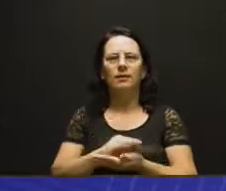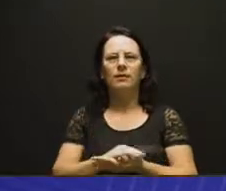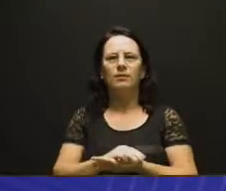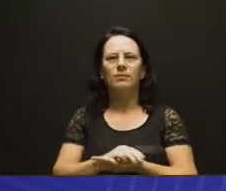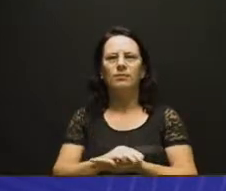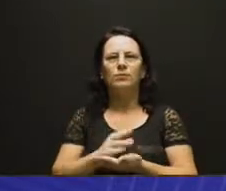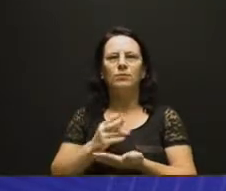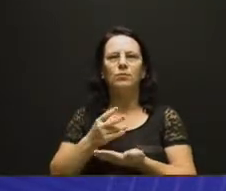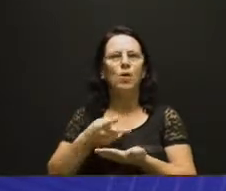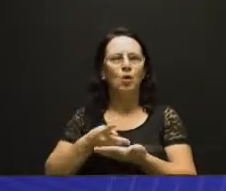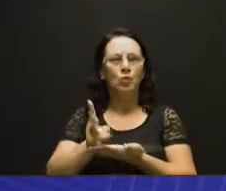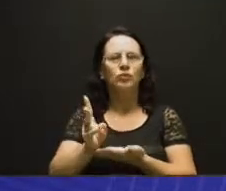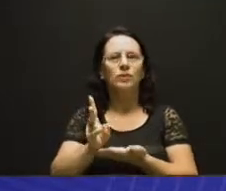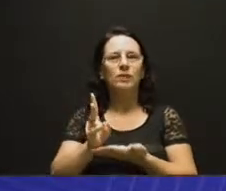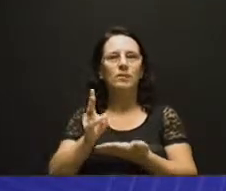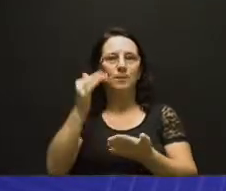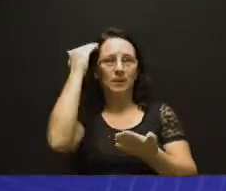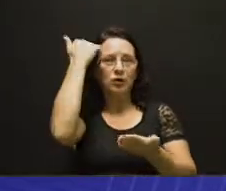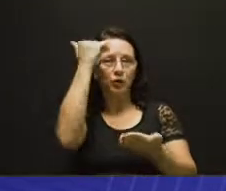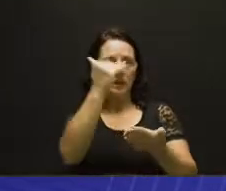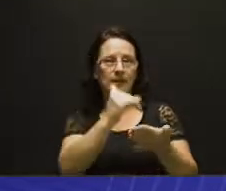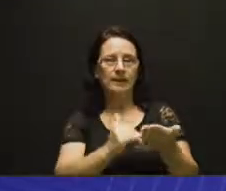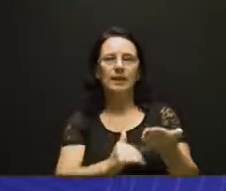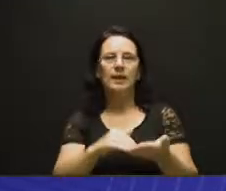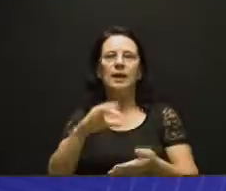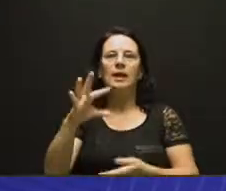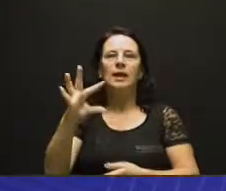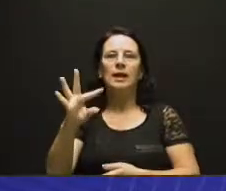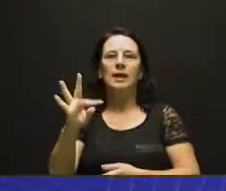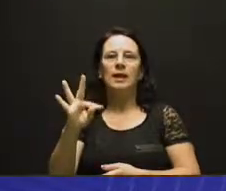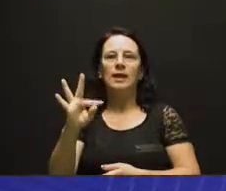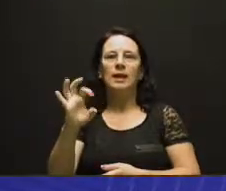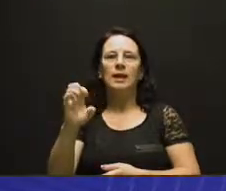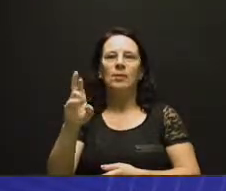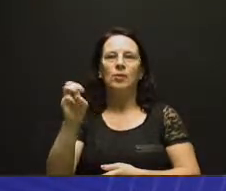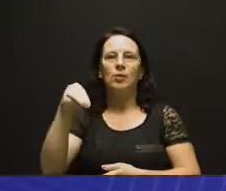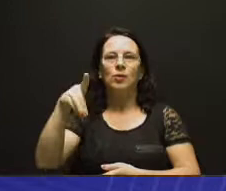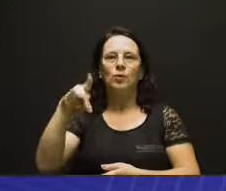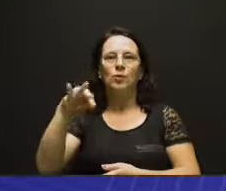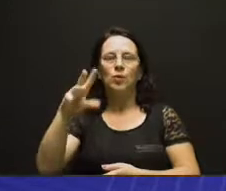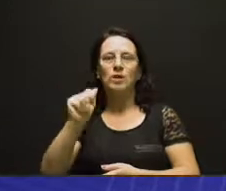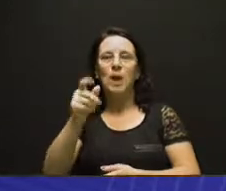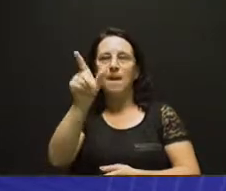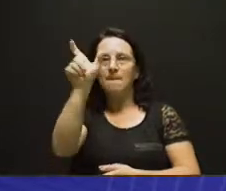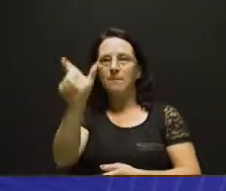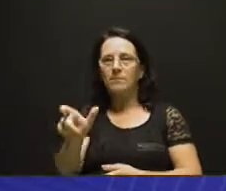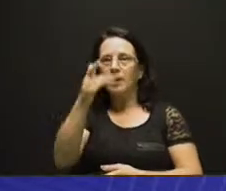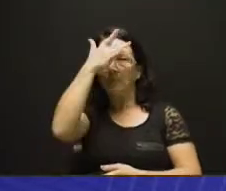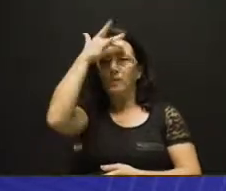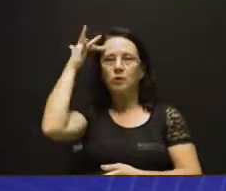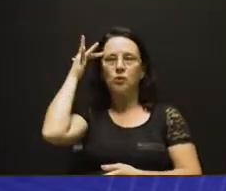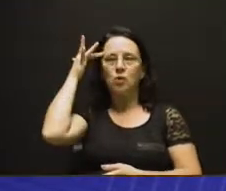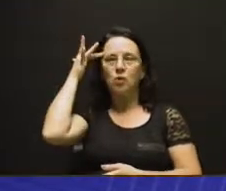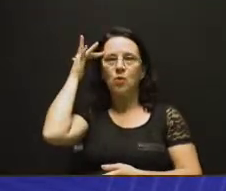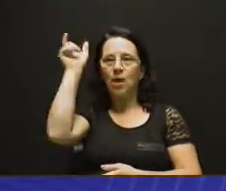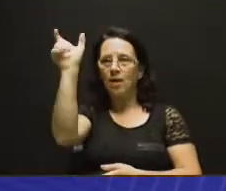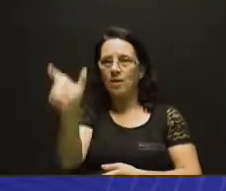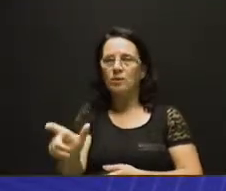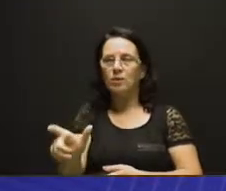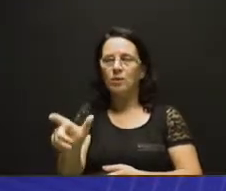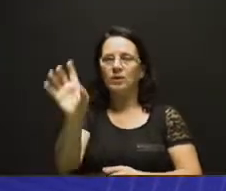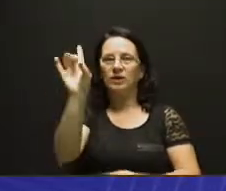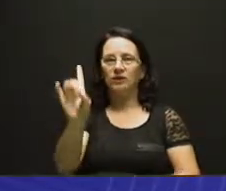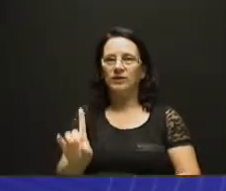uma continuidade e eficaz a tecnologia hoje né pessoa com deficiência não é